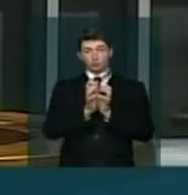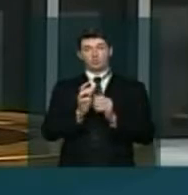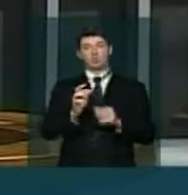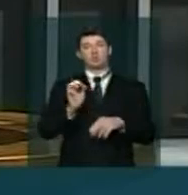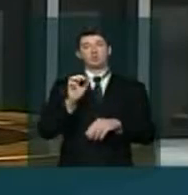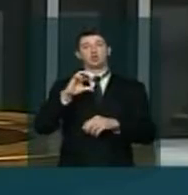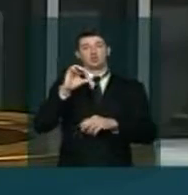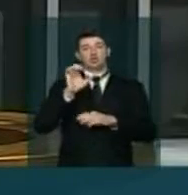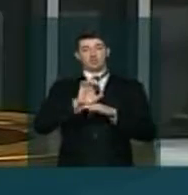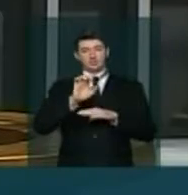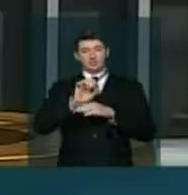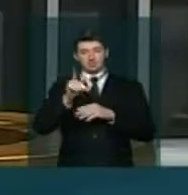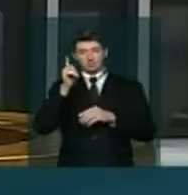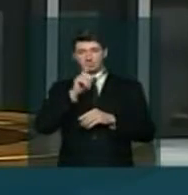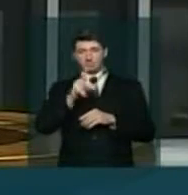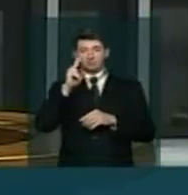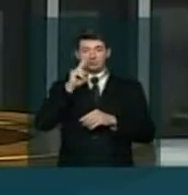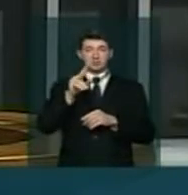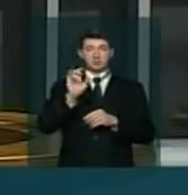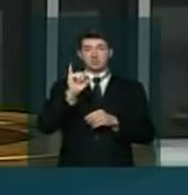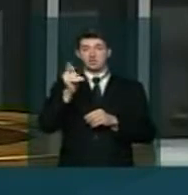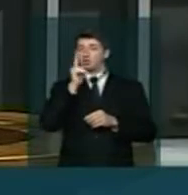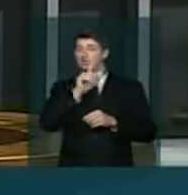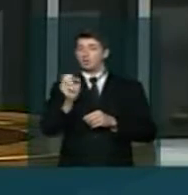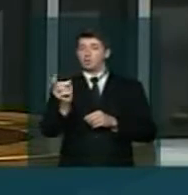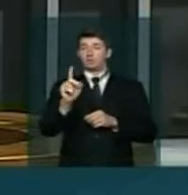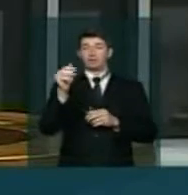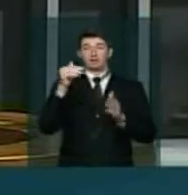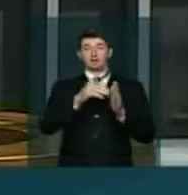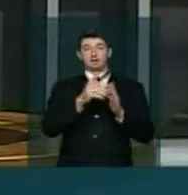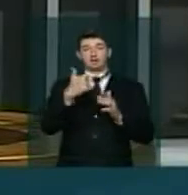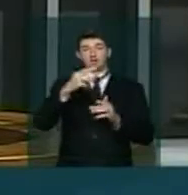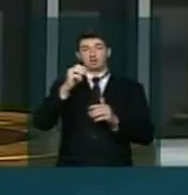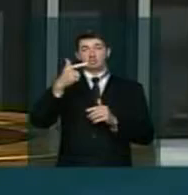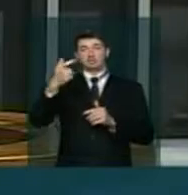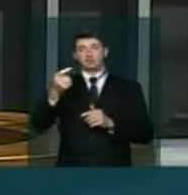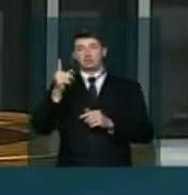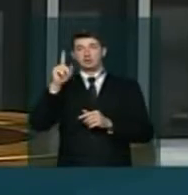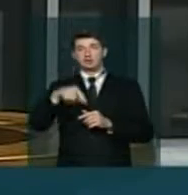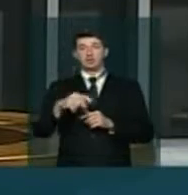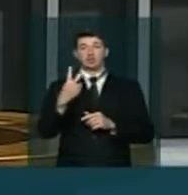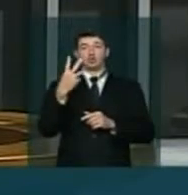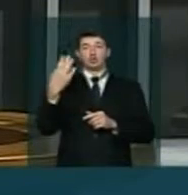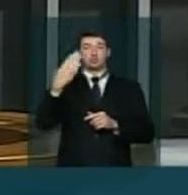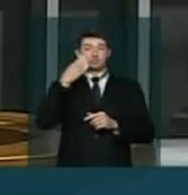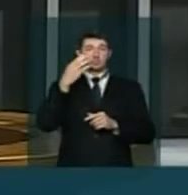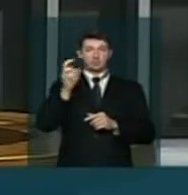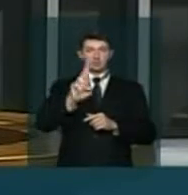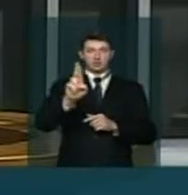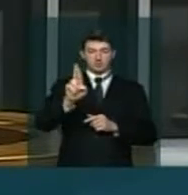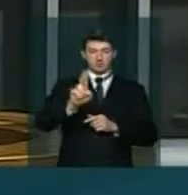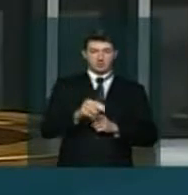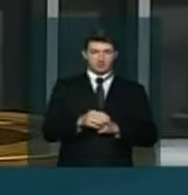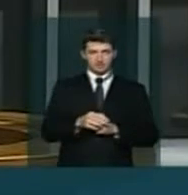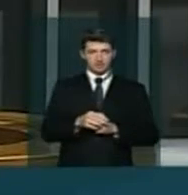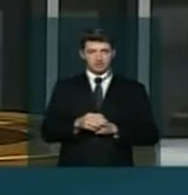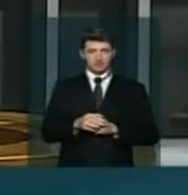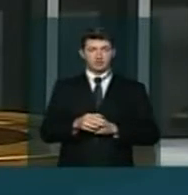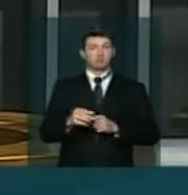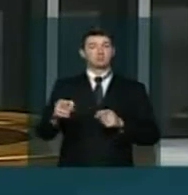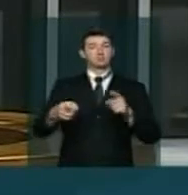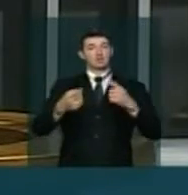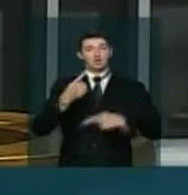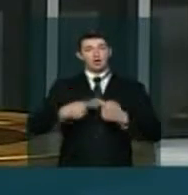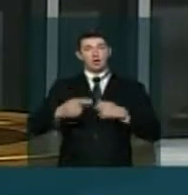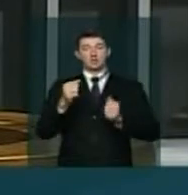9 estados, para ver se a gente consegue levantar até 2020 2 bilhões de reais e ainda